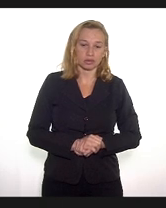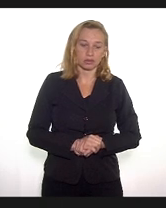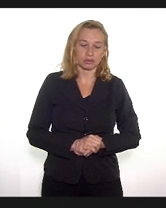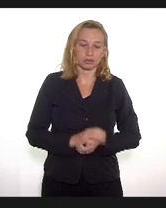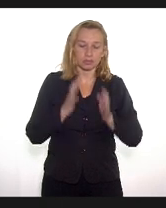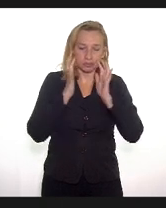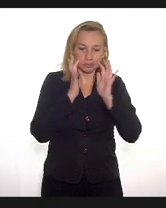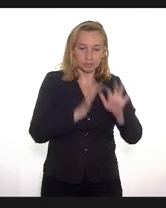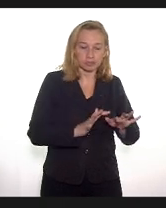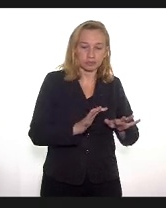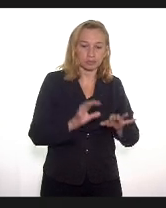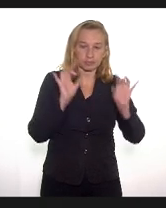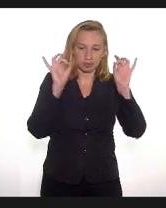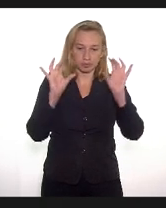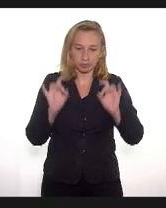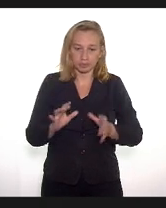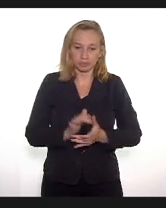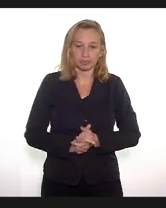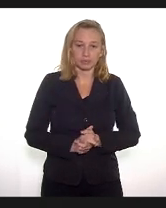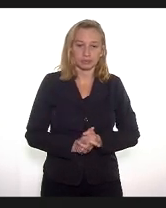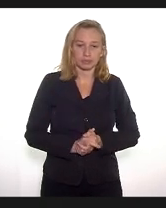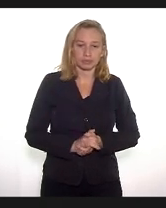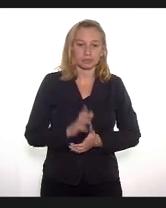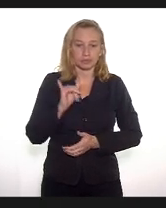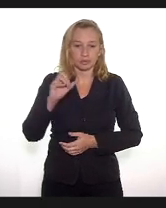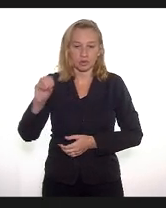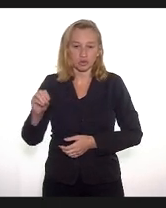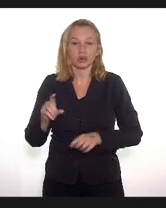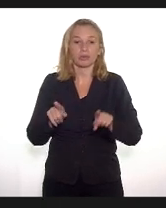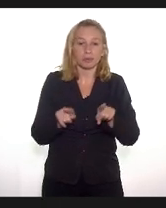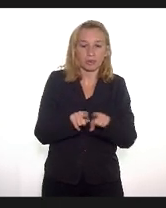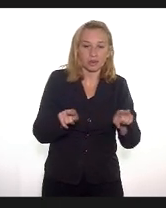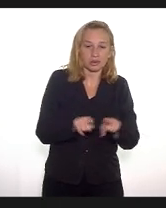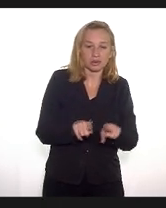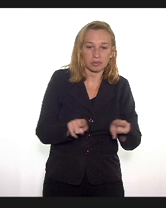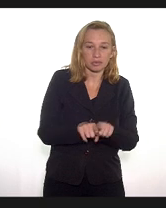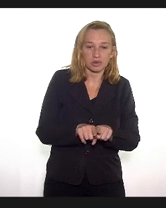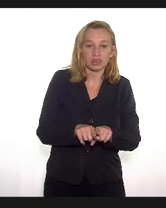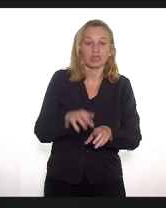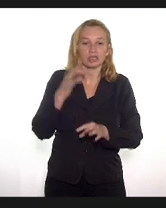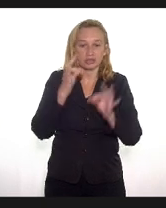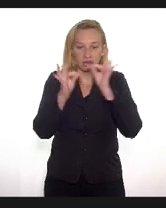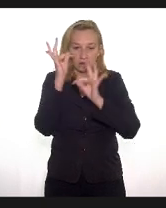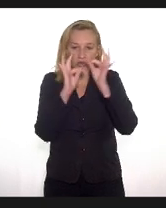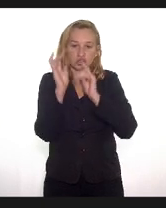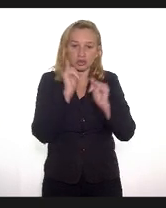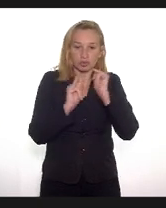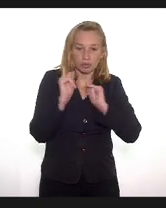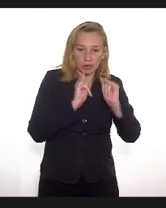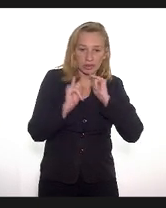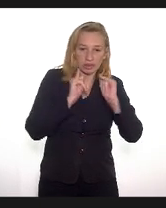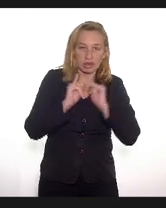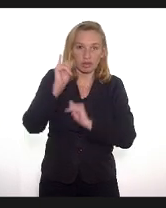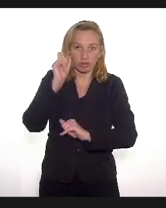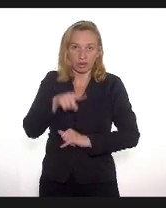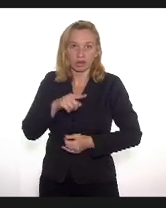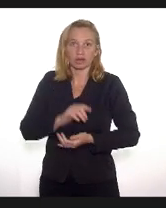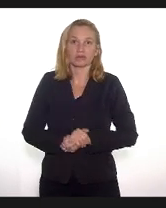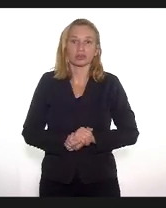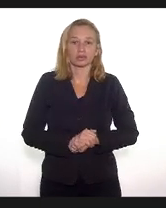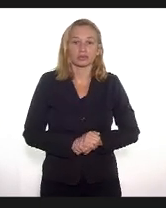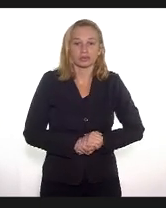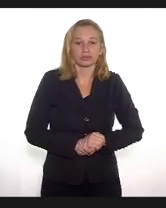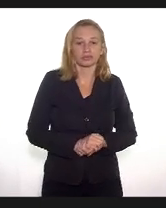atenção especial aos laboratórios de física, química e biologia, mas também os de tecnologia da informação, né? Enfim, a gente tem